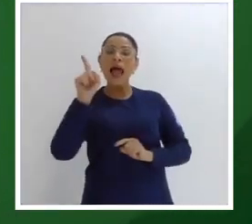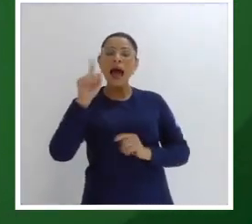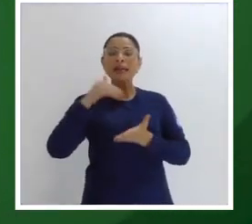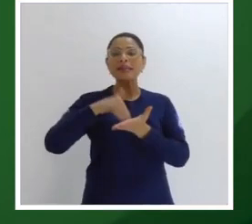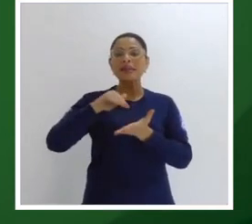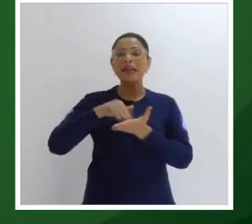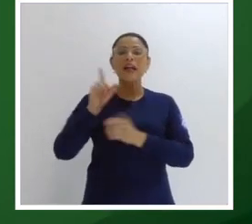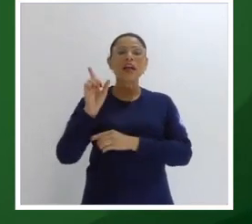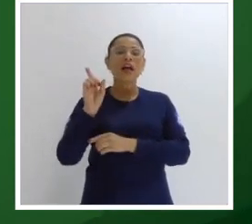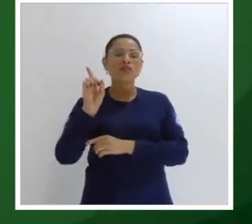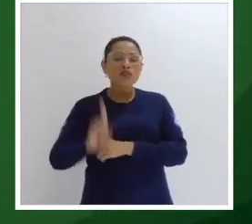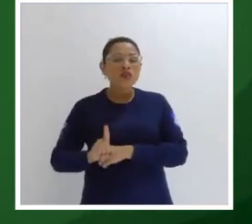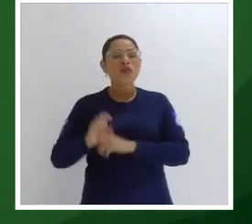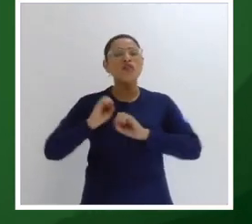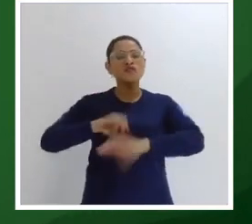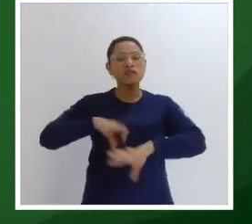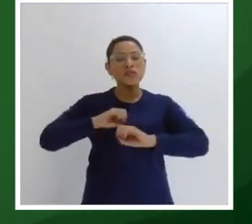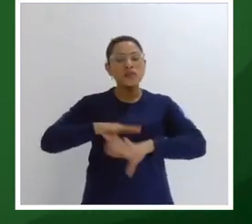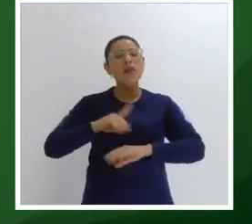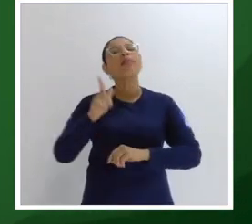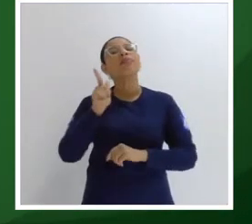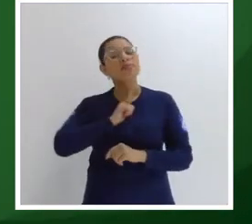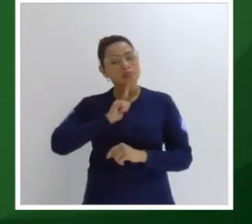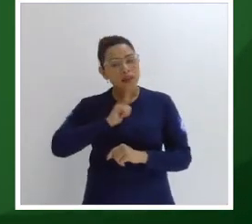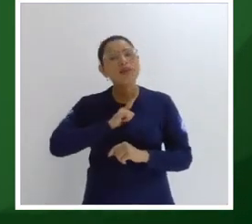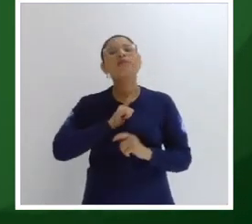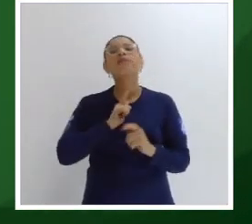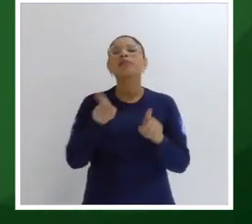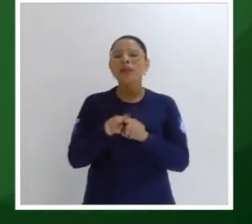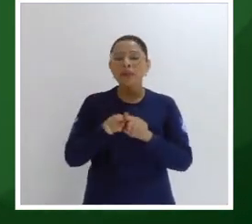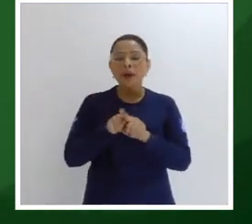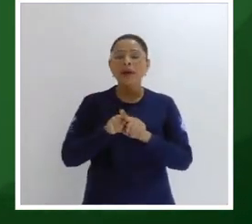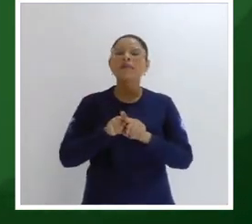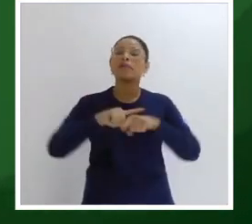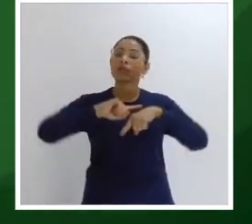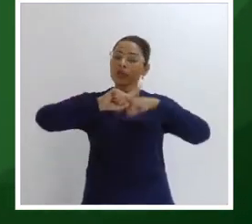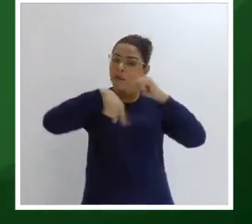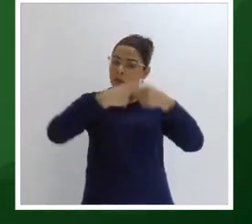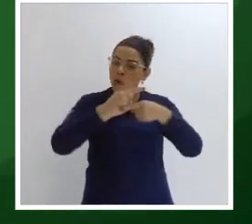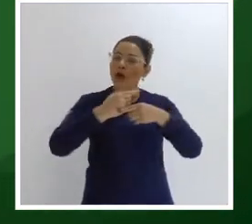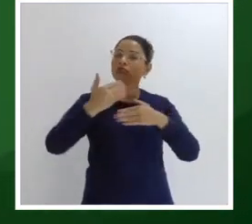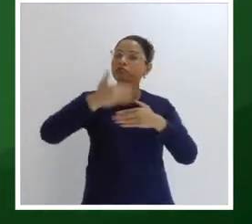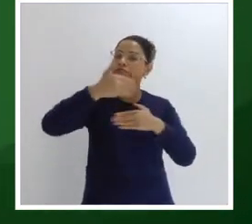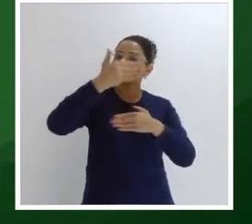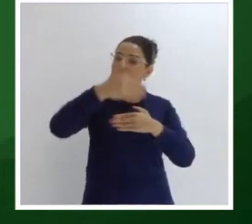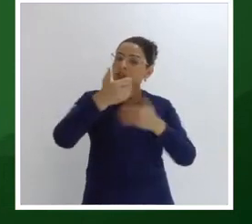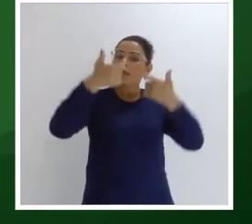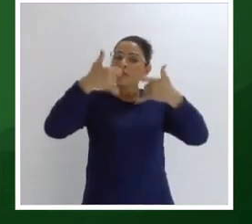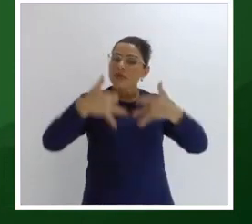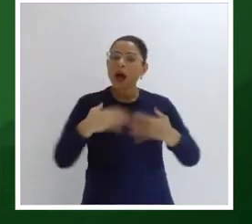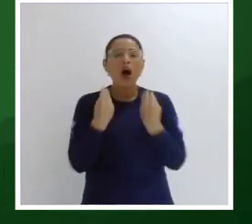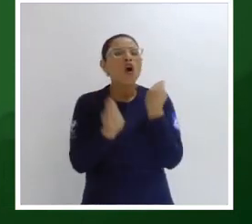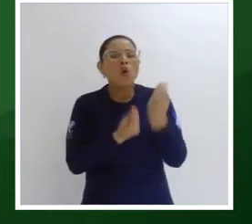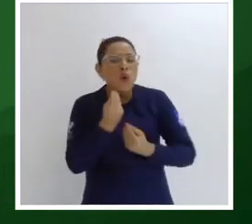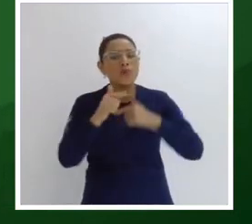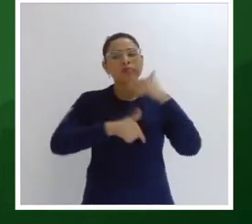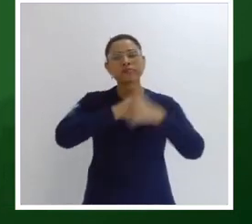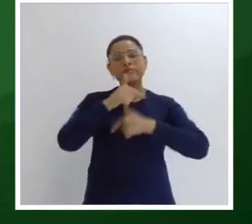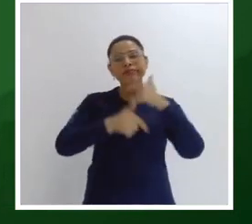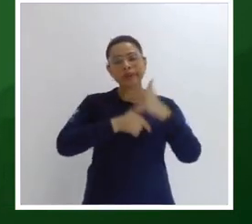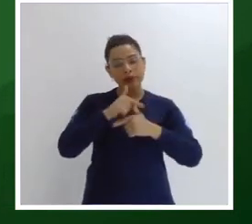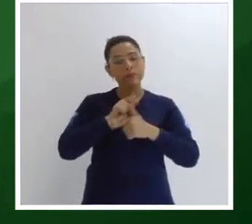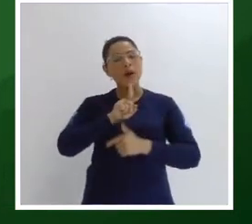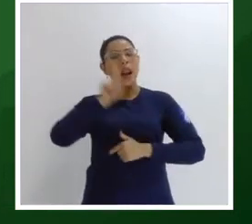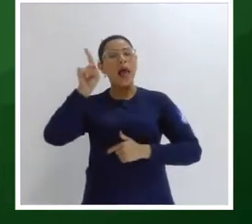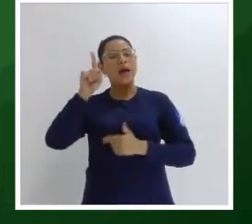ensino também tivemos mais à frente a gente vai relatar um pouquinho de como nós trabalhamos esta questão